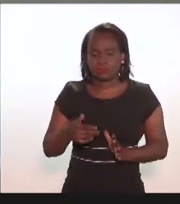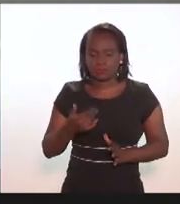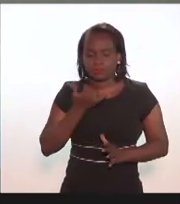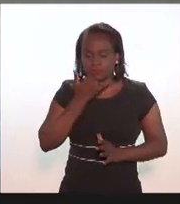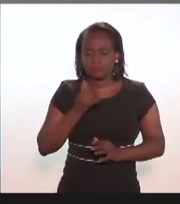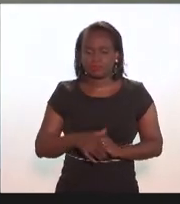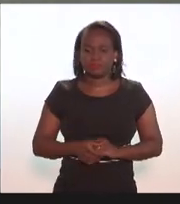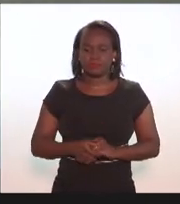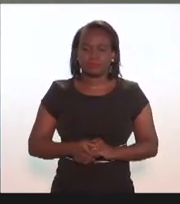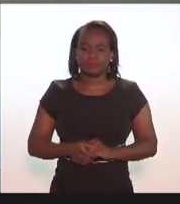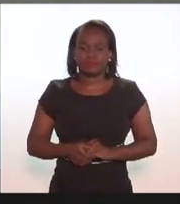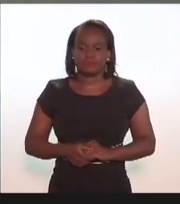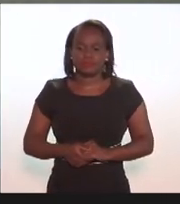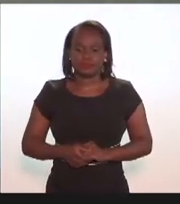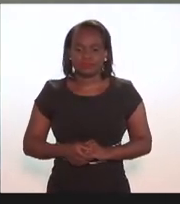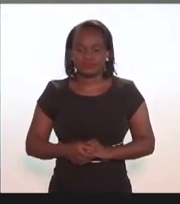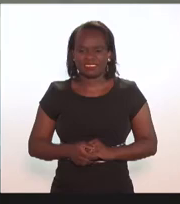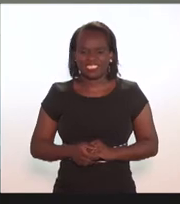corrijo.